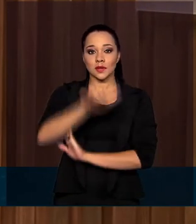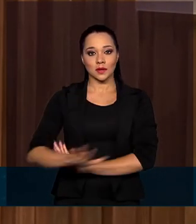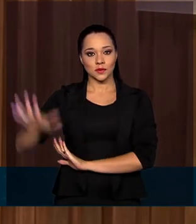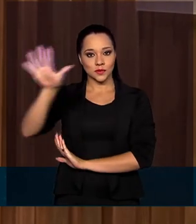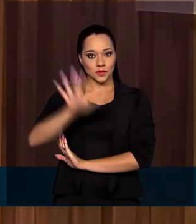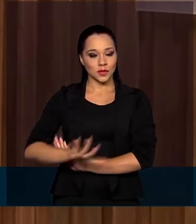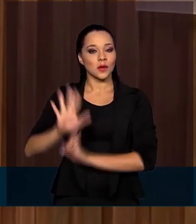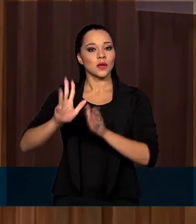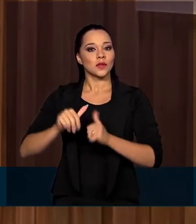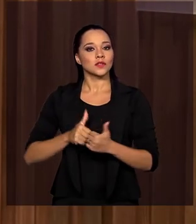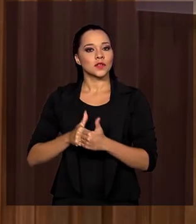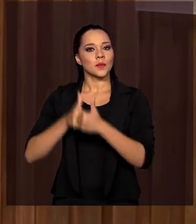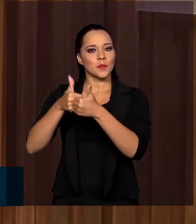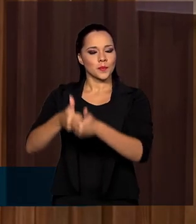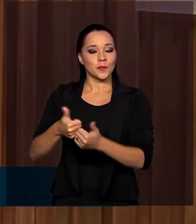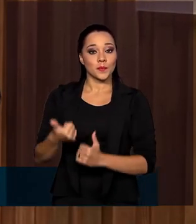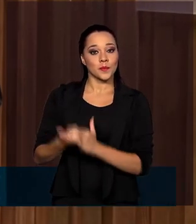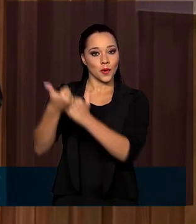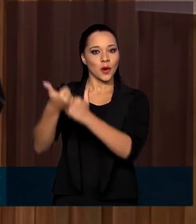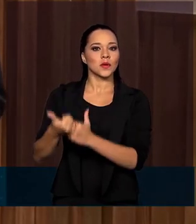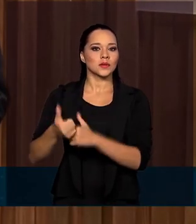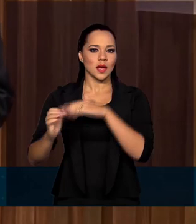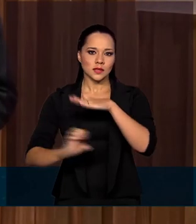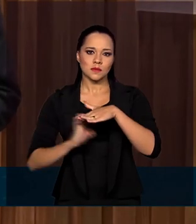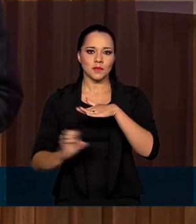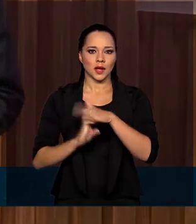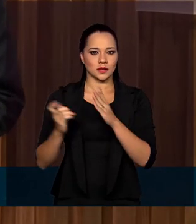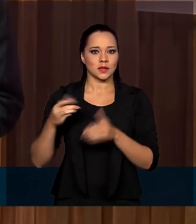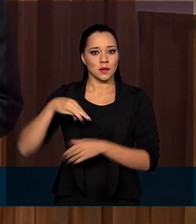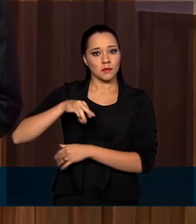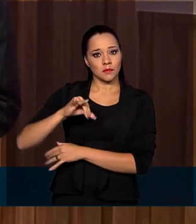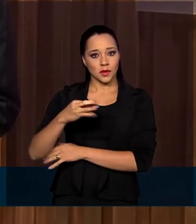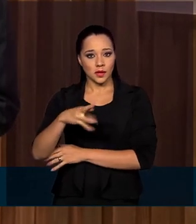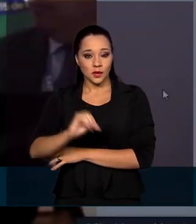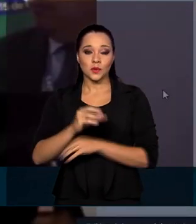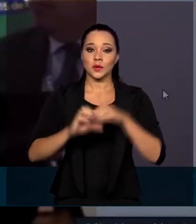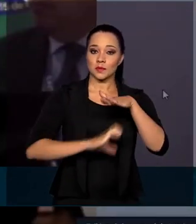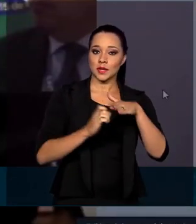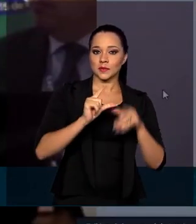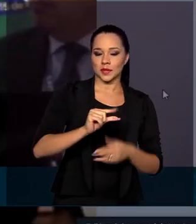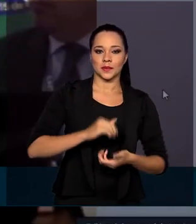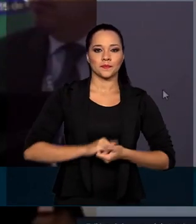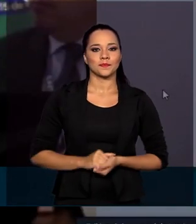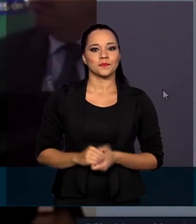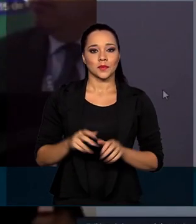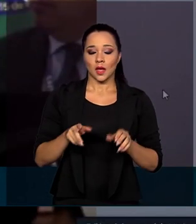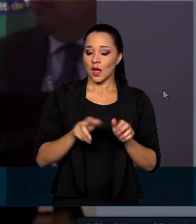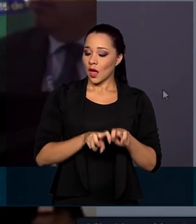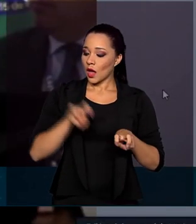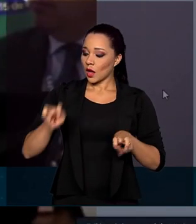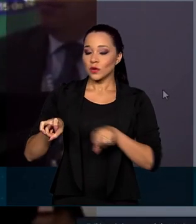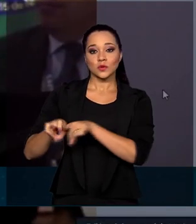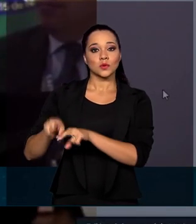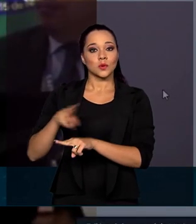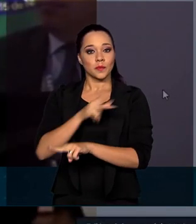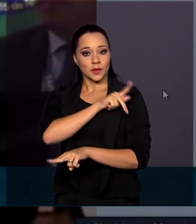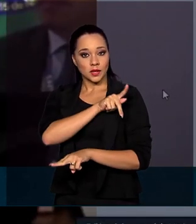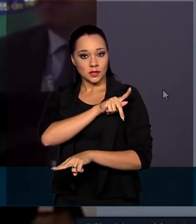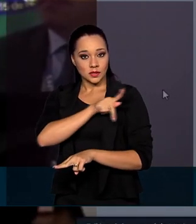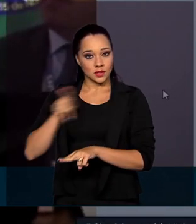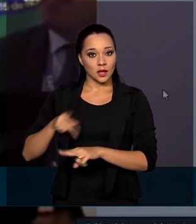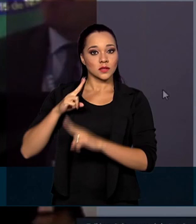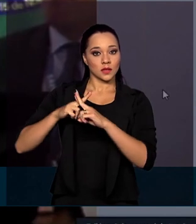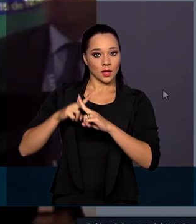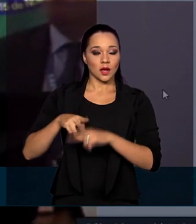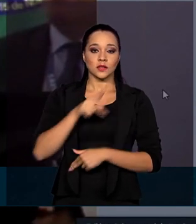de Apoio às Microempresas e Empresas de Pequeno Porto. Ao lado do presidente da Caixa Econômica, o